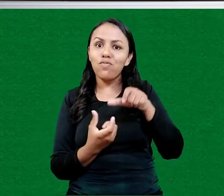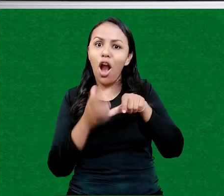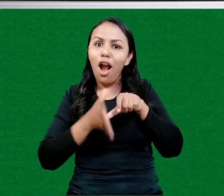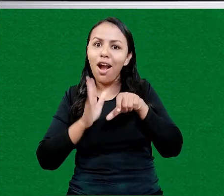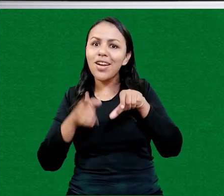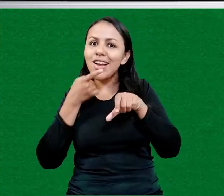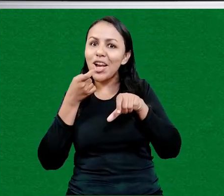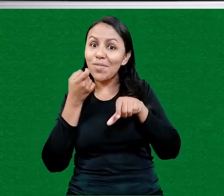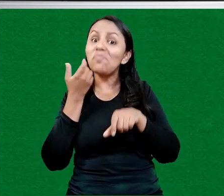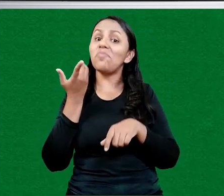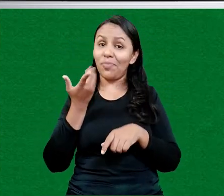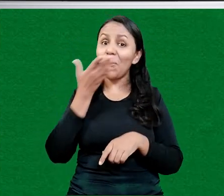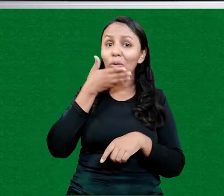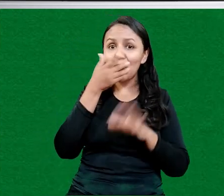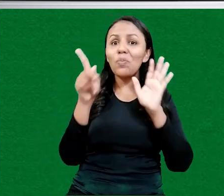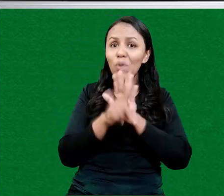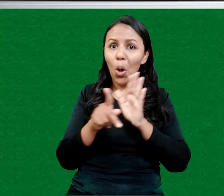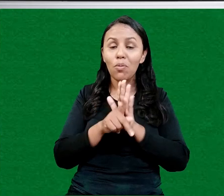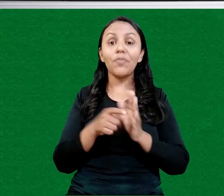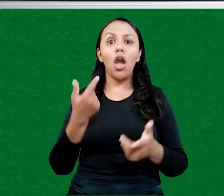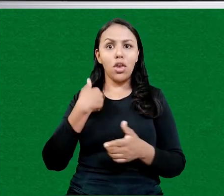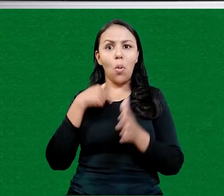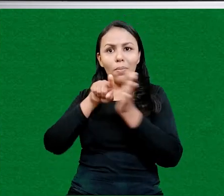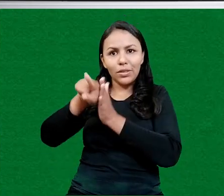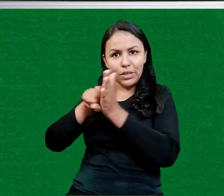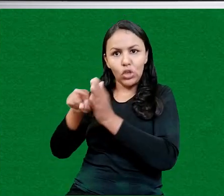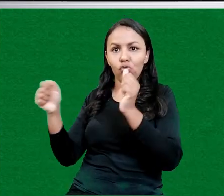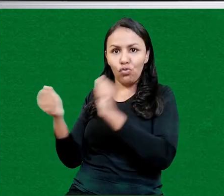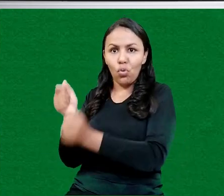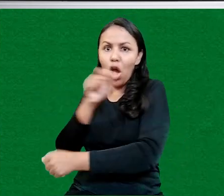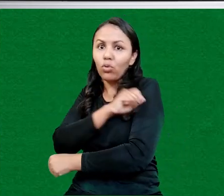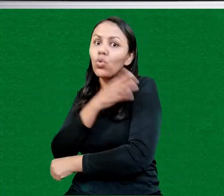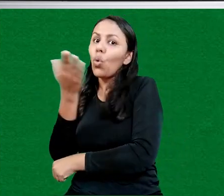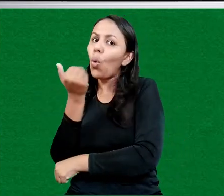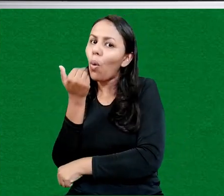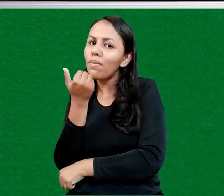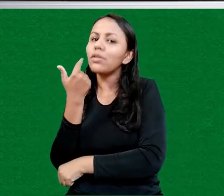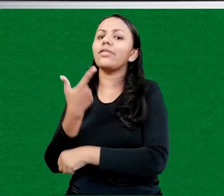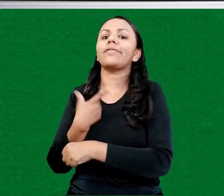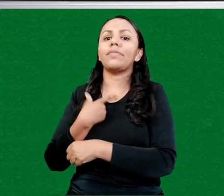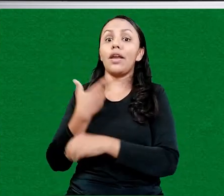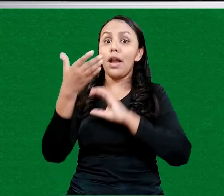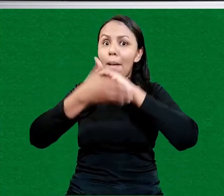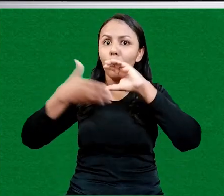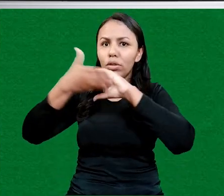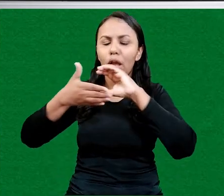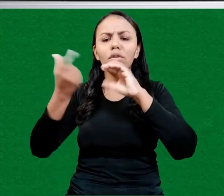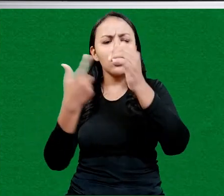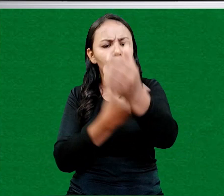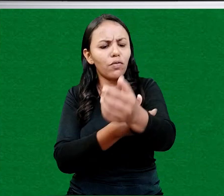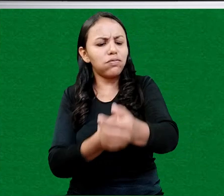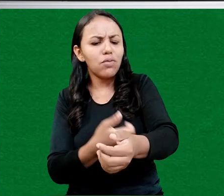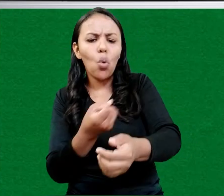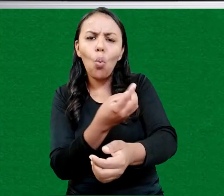beterraba. Aqui eu fiz um trabalho com alunos, fazendo a ingestão de carboidratos e medindo a glicemia, que é o açúcar que está na